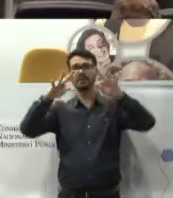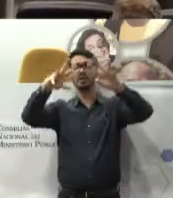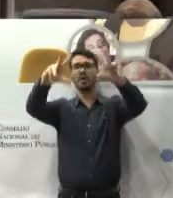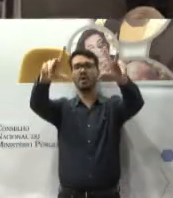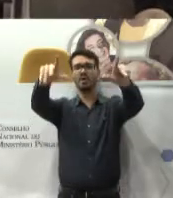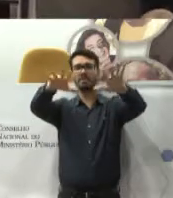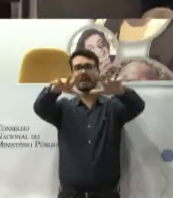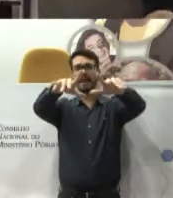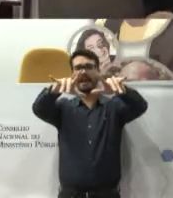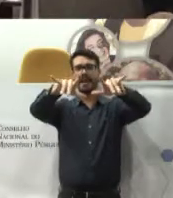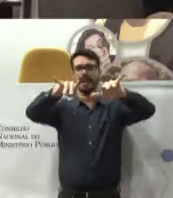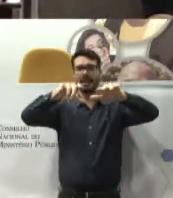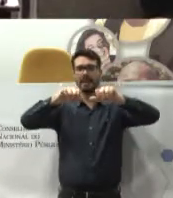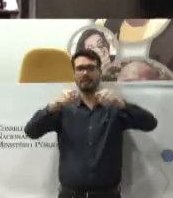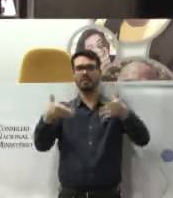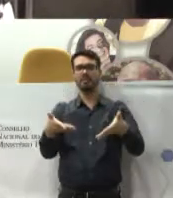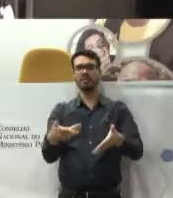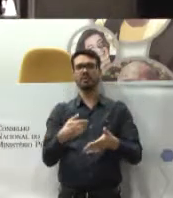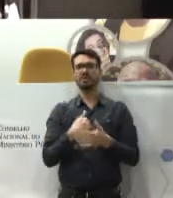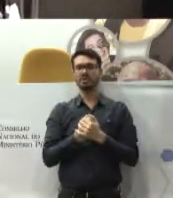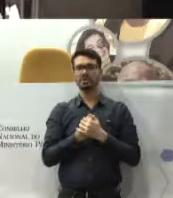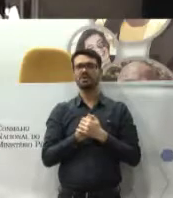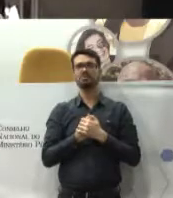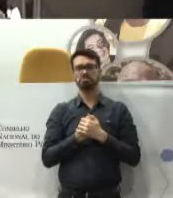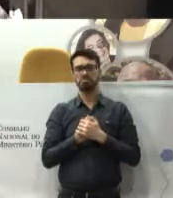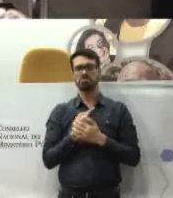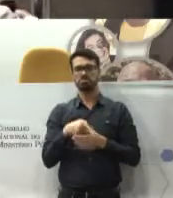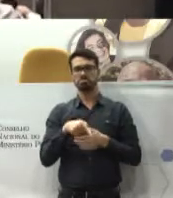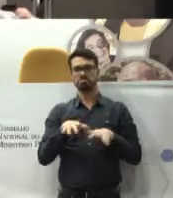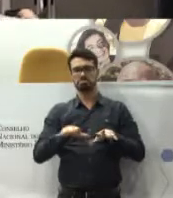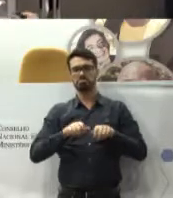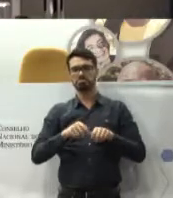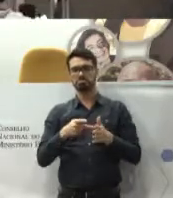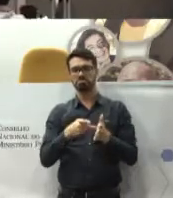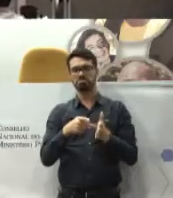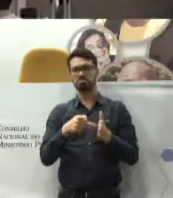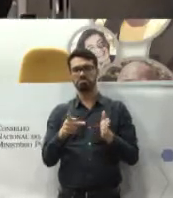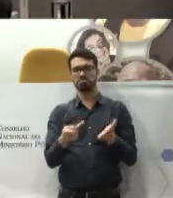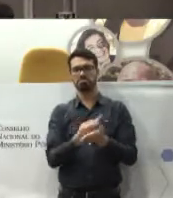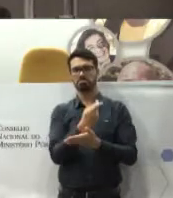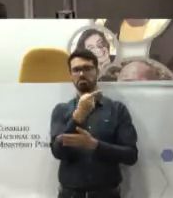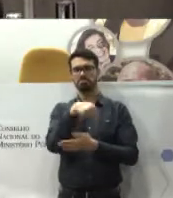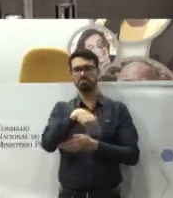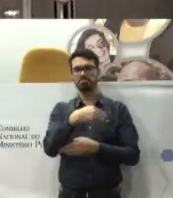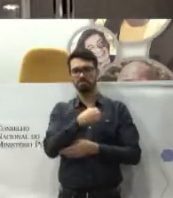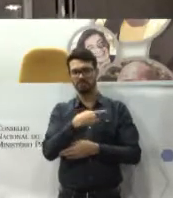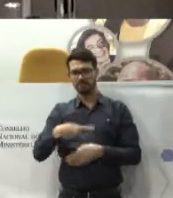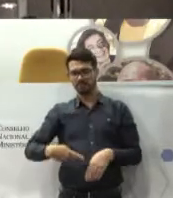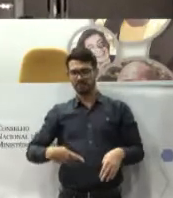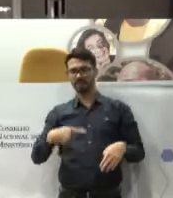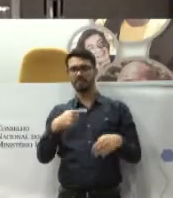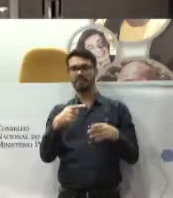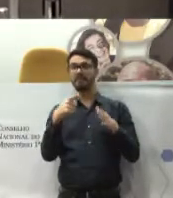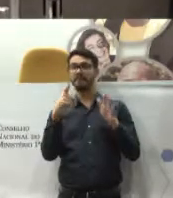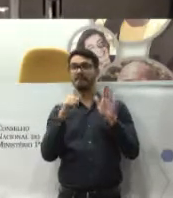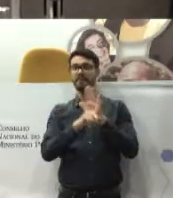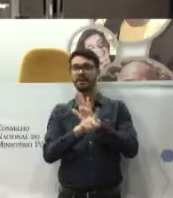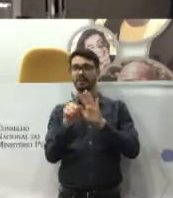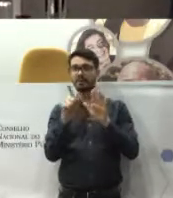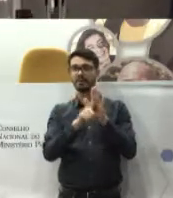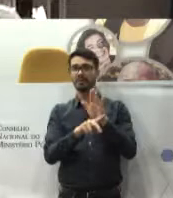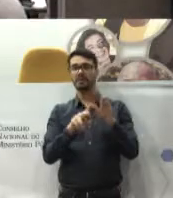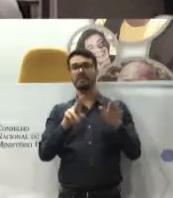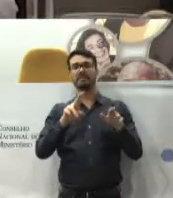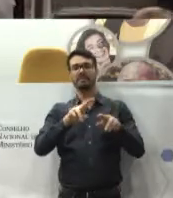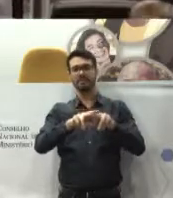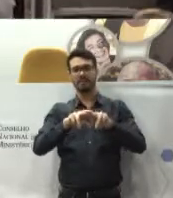vocês que fazem com que esse evento possa, de fato, acontecer, o Ministério Público. As perguntas, devido ao